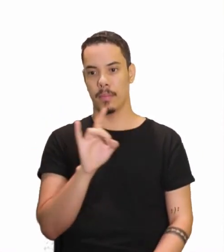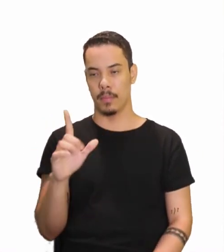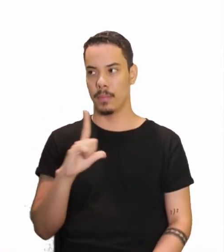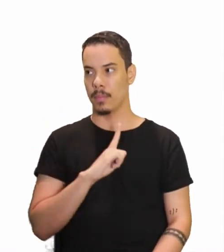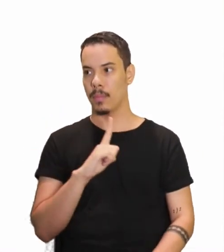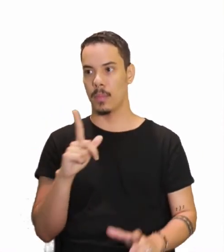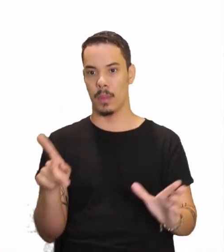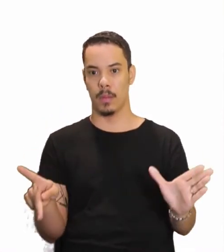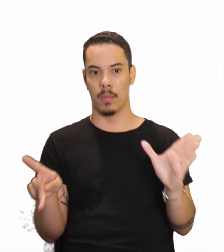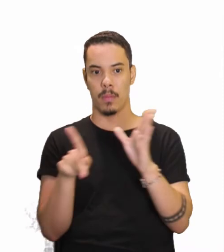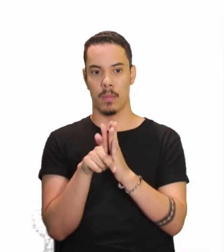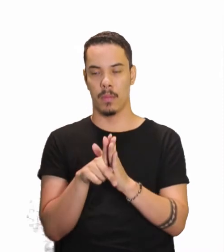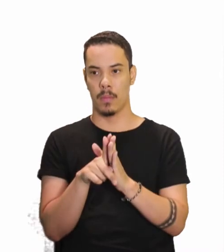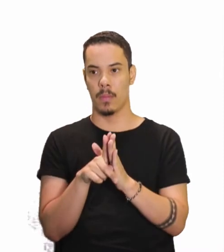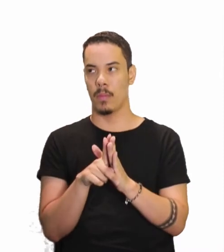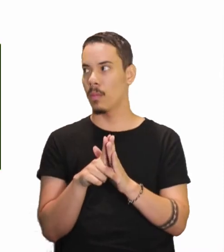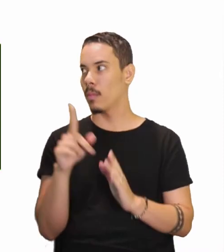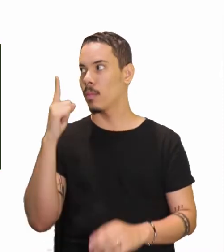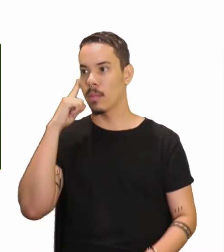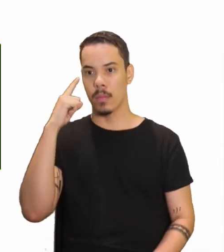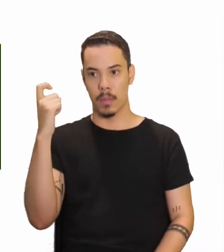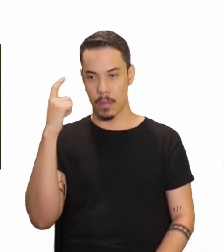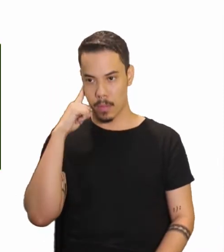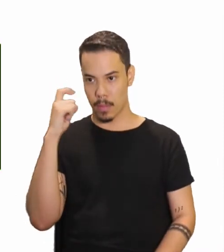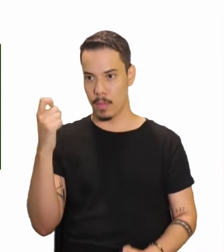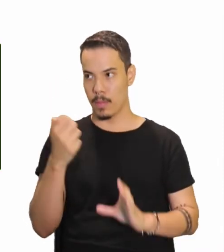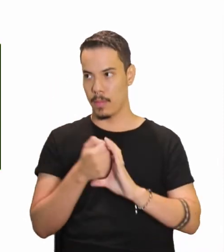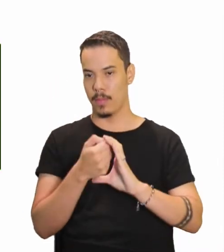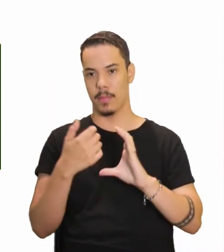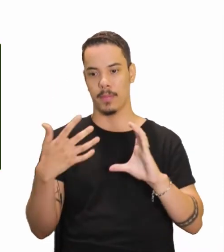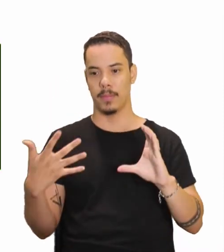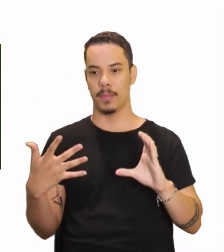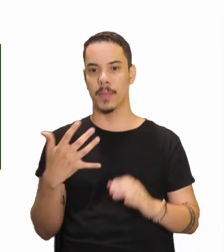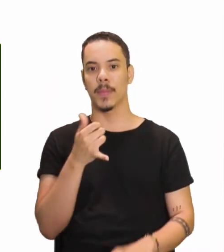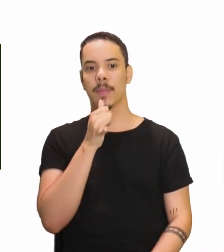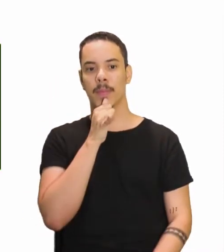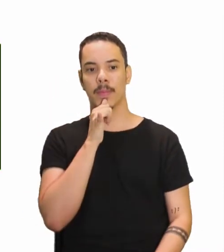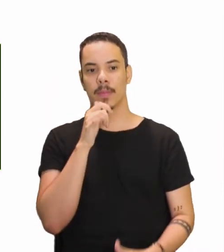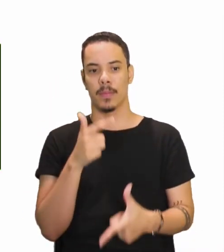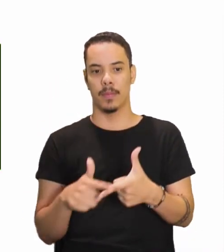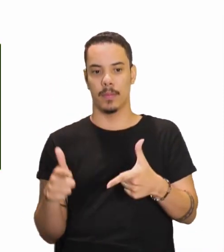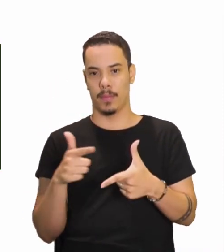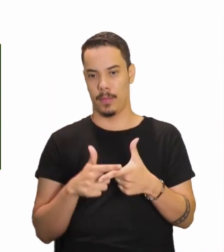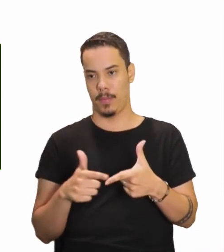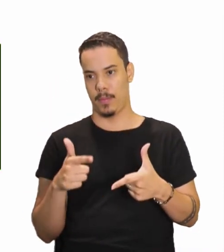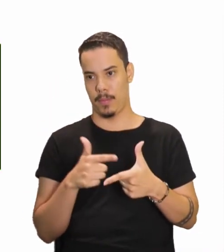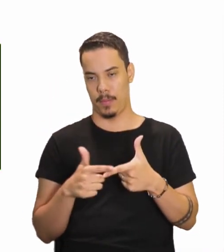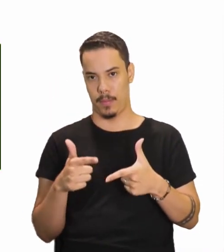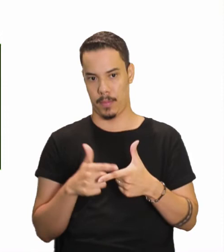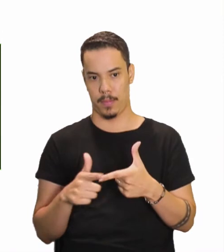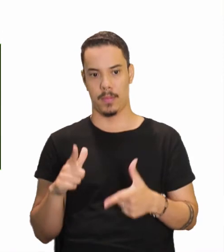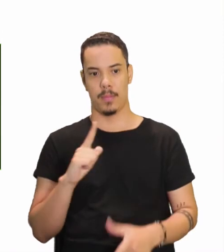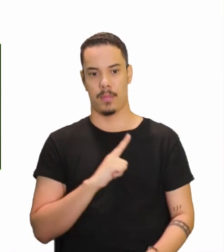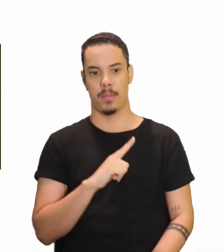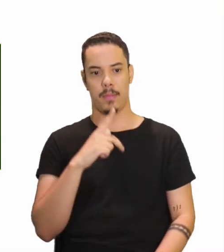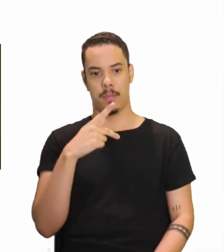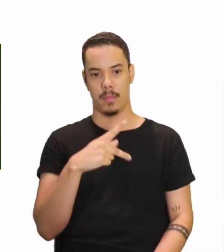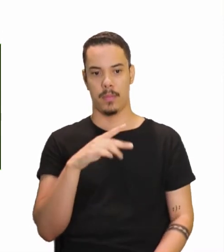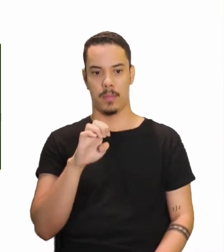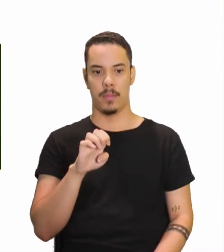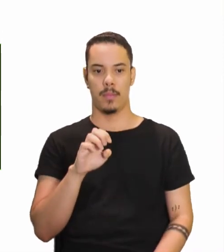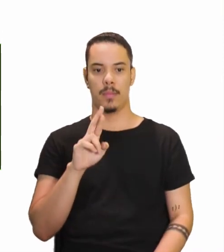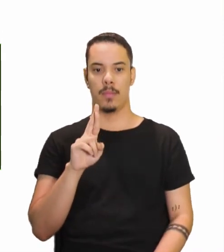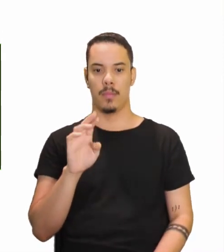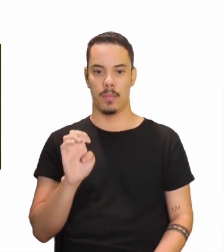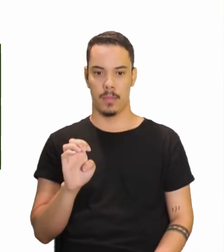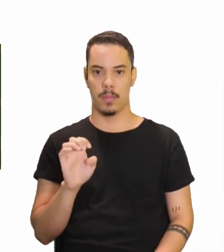seu próprio som, o som característico. Por exemplo, problema aparece o som do P, do R, do B,